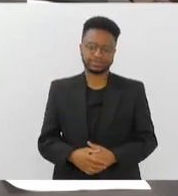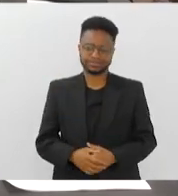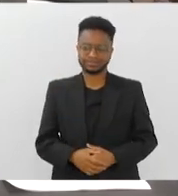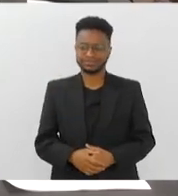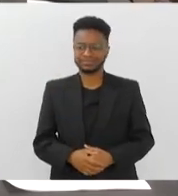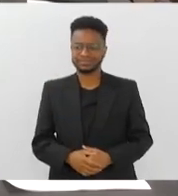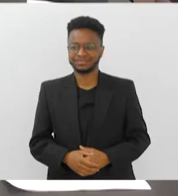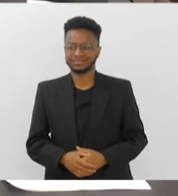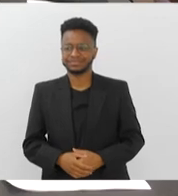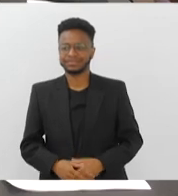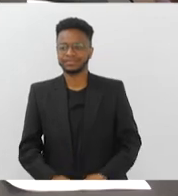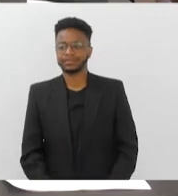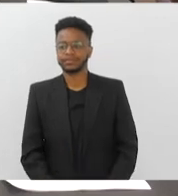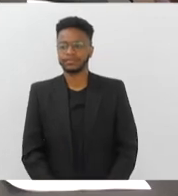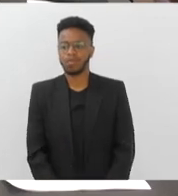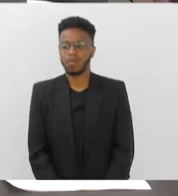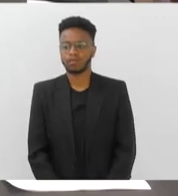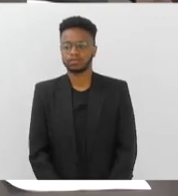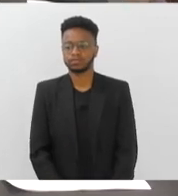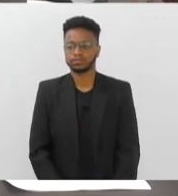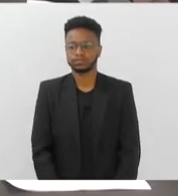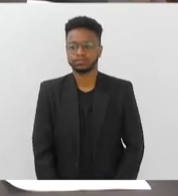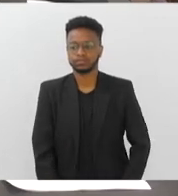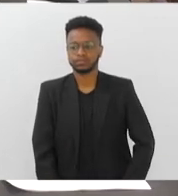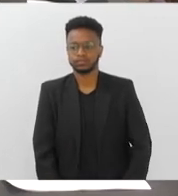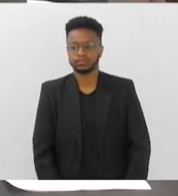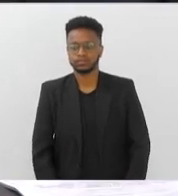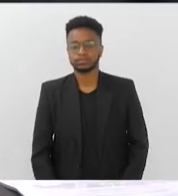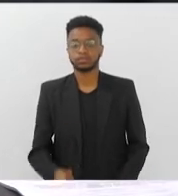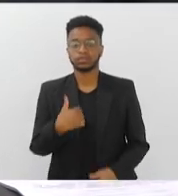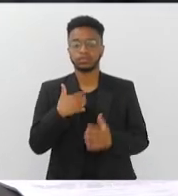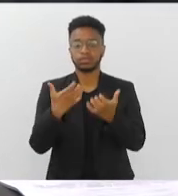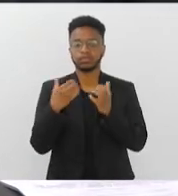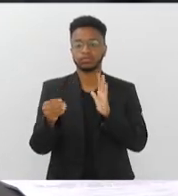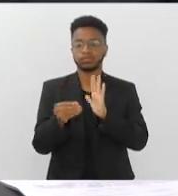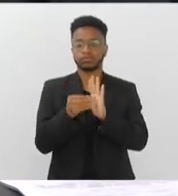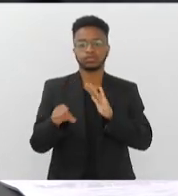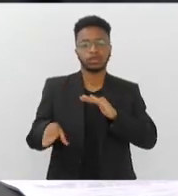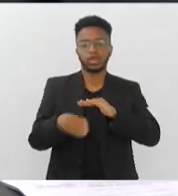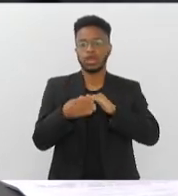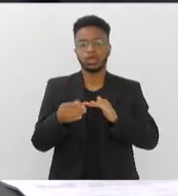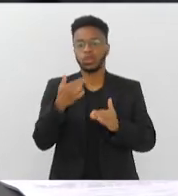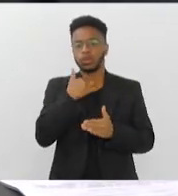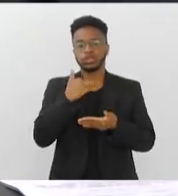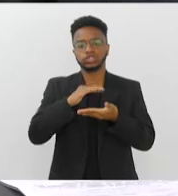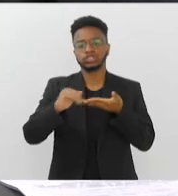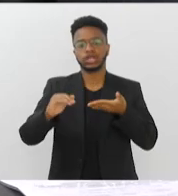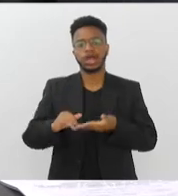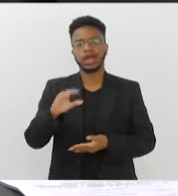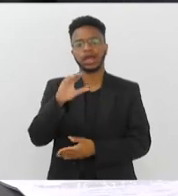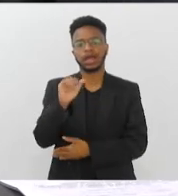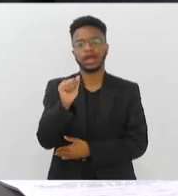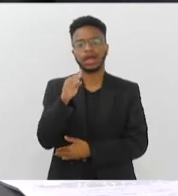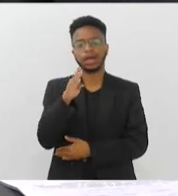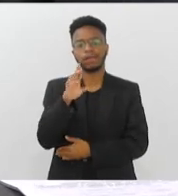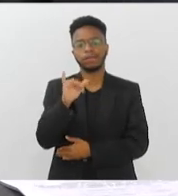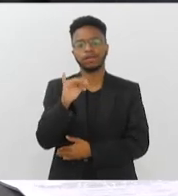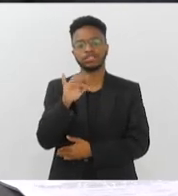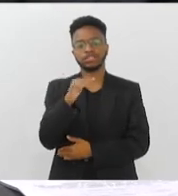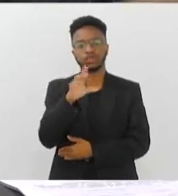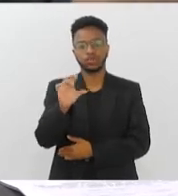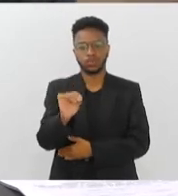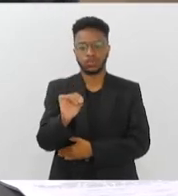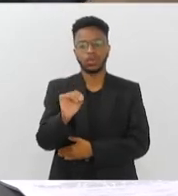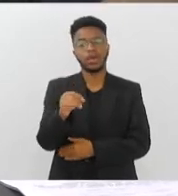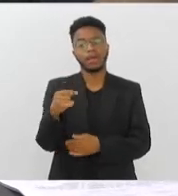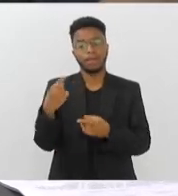aqui uma emenda dizendo para não tirar do cardápio aquele cabritinho. Um clássico. Porque já houve